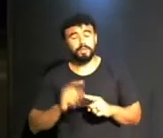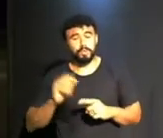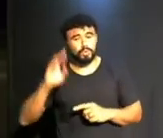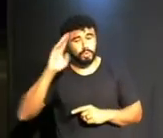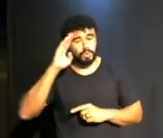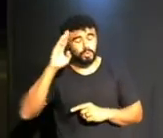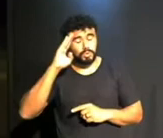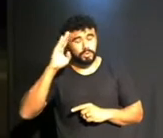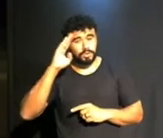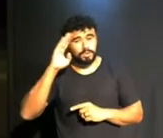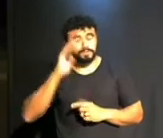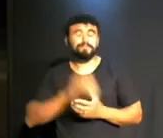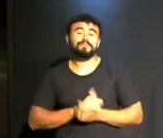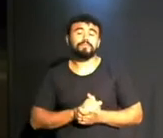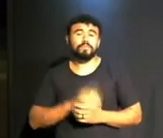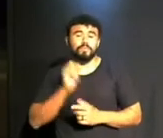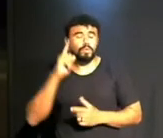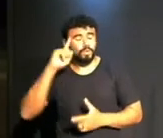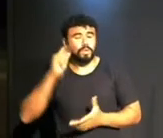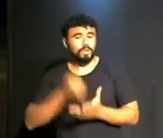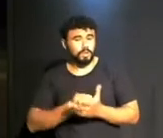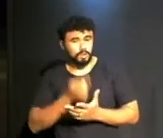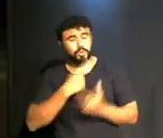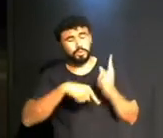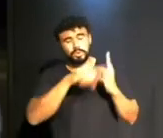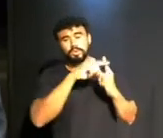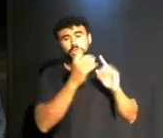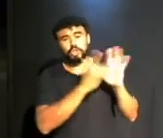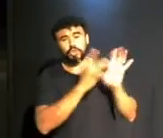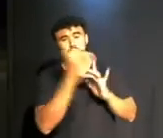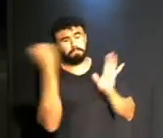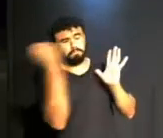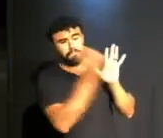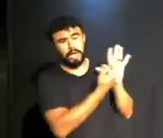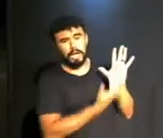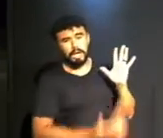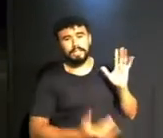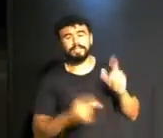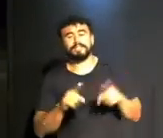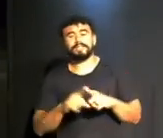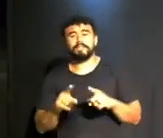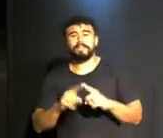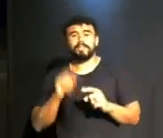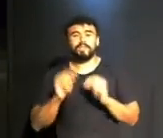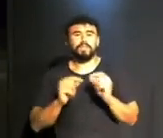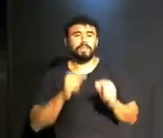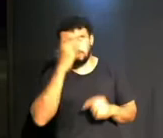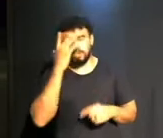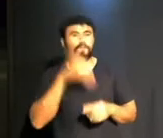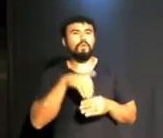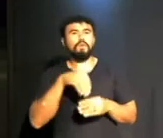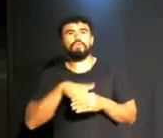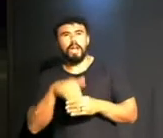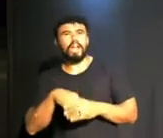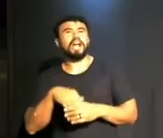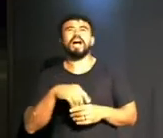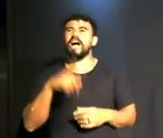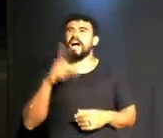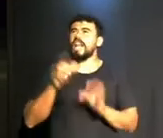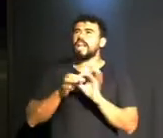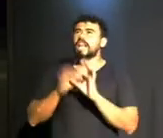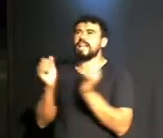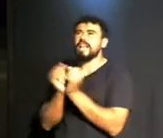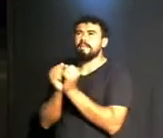que decidiram a crucificação de Cristo àqueles que estavam diante da votação e decidiram por